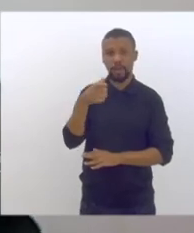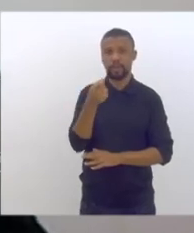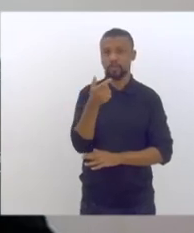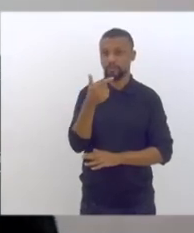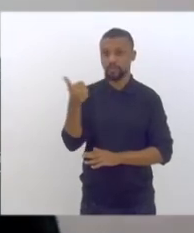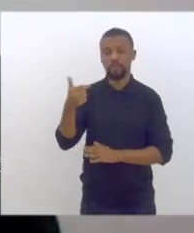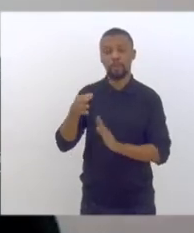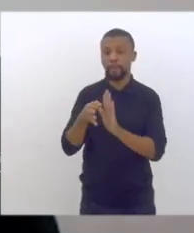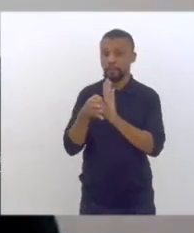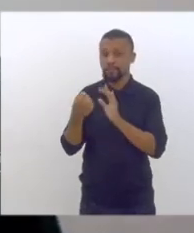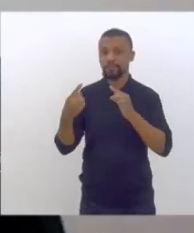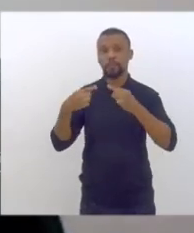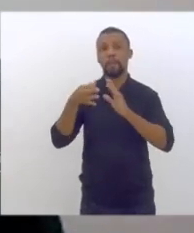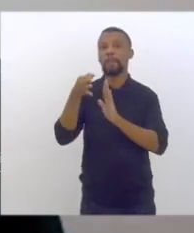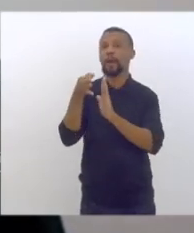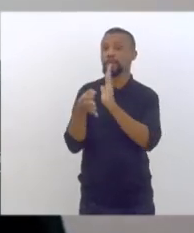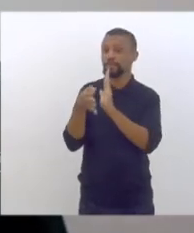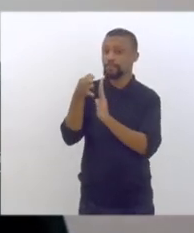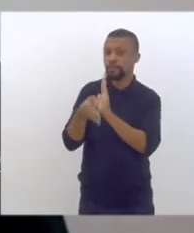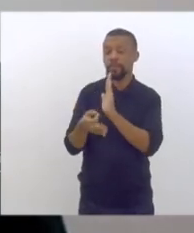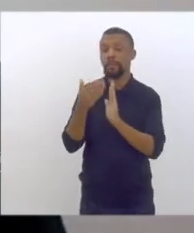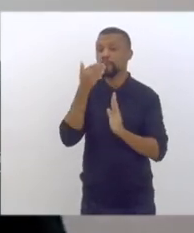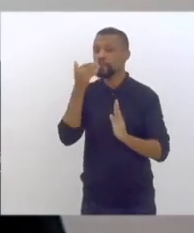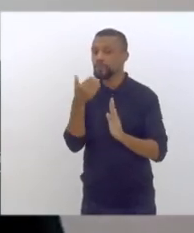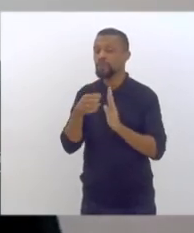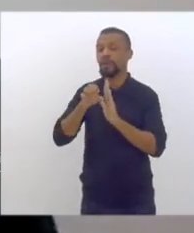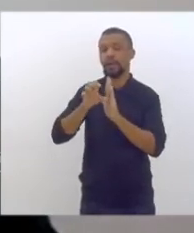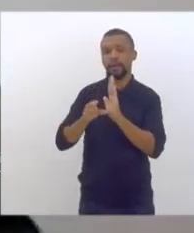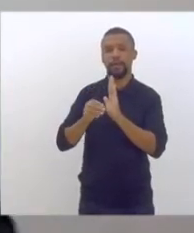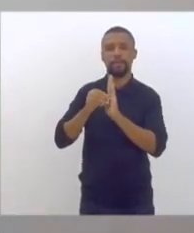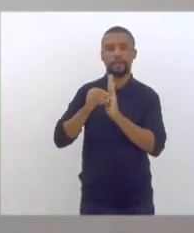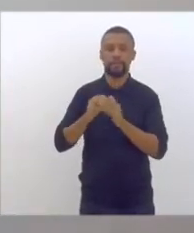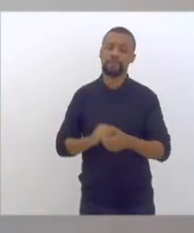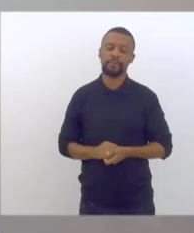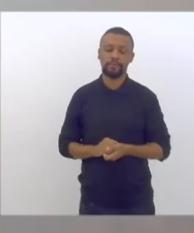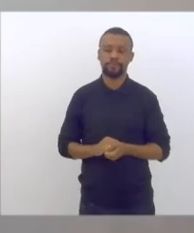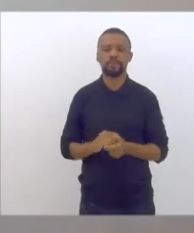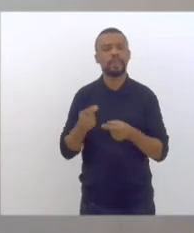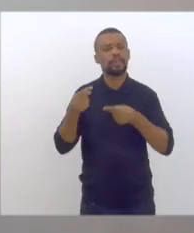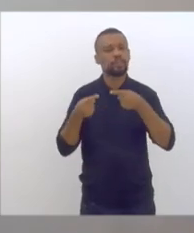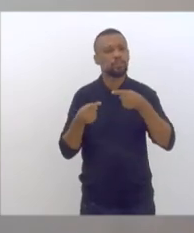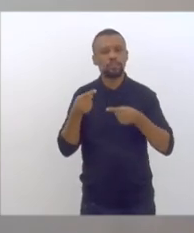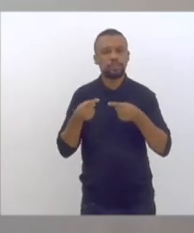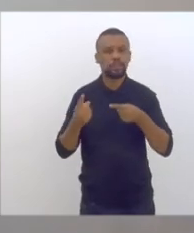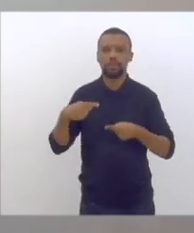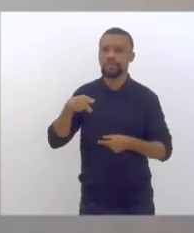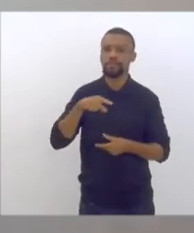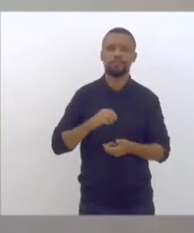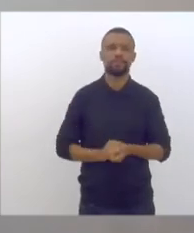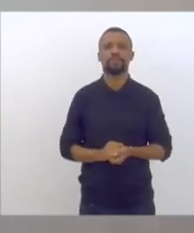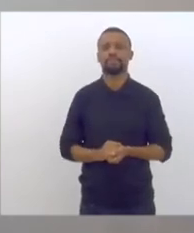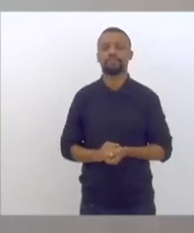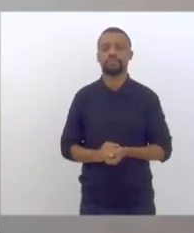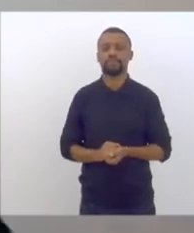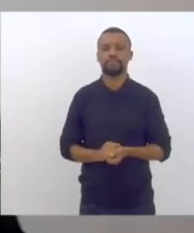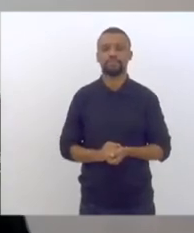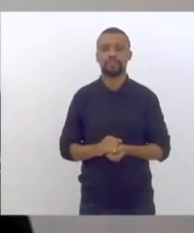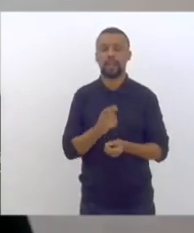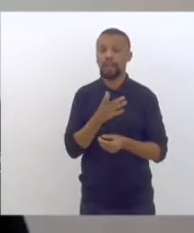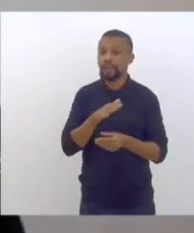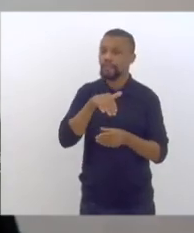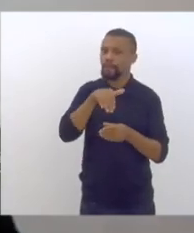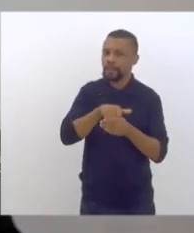parecer pela juridicidade com emenda e em discussão e em